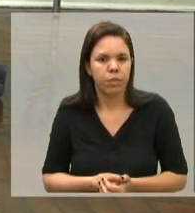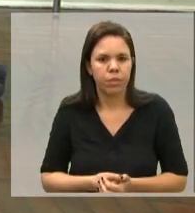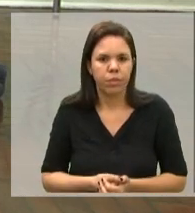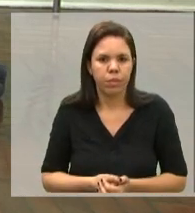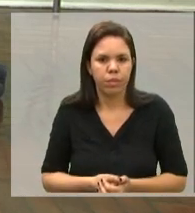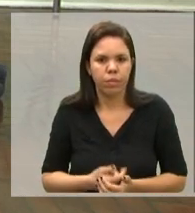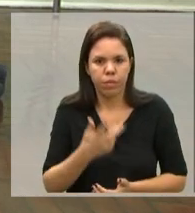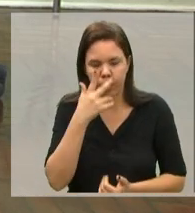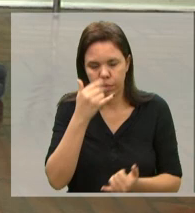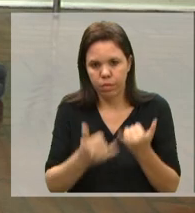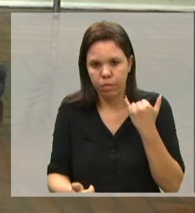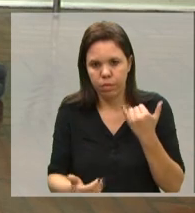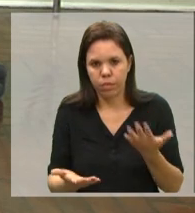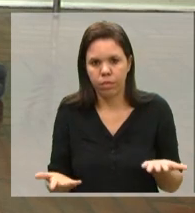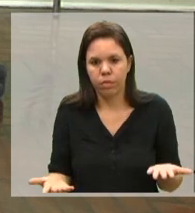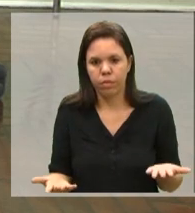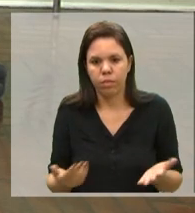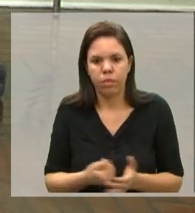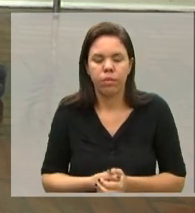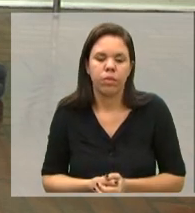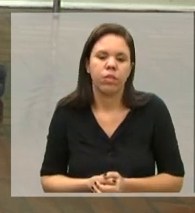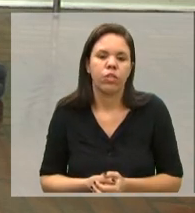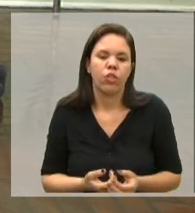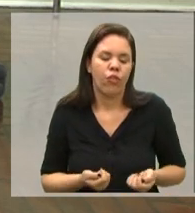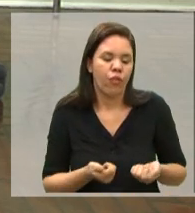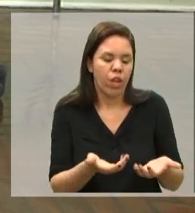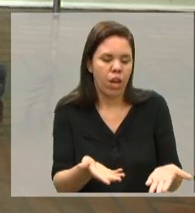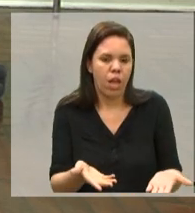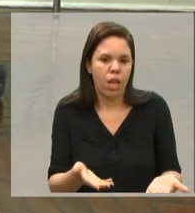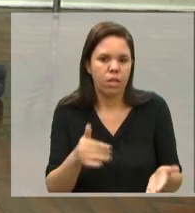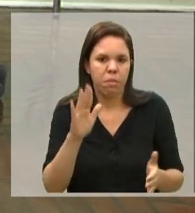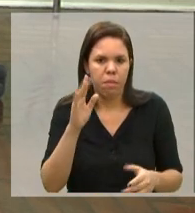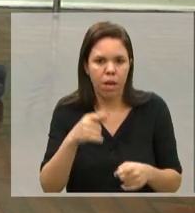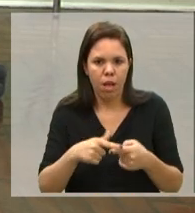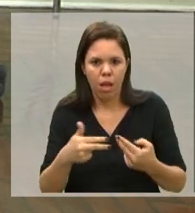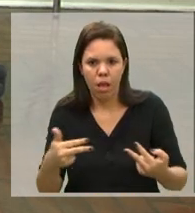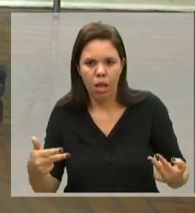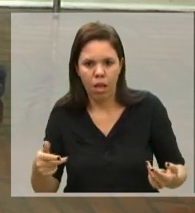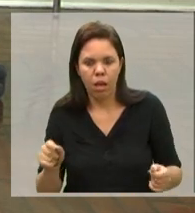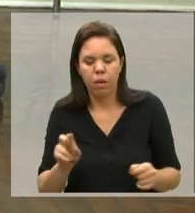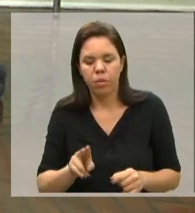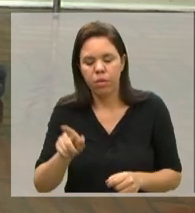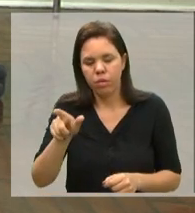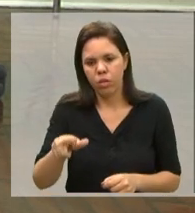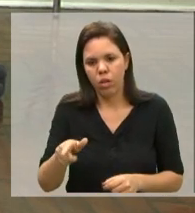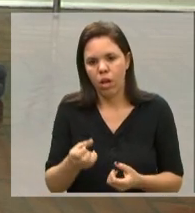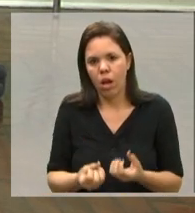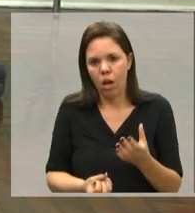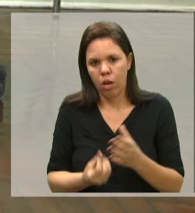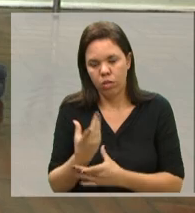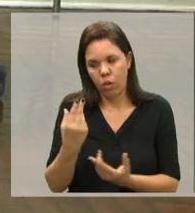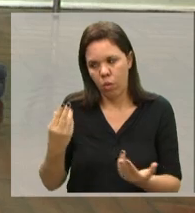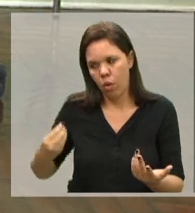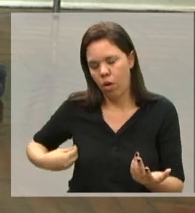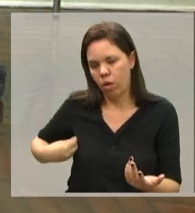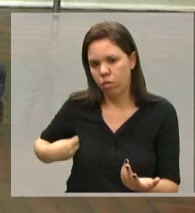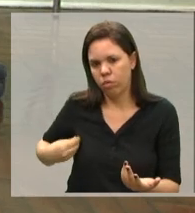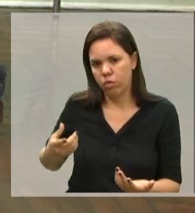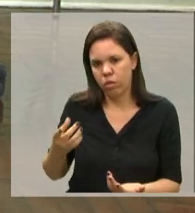que pareça um contrassenso, ela oferece mais ferramentas para que isso aconteça do que o próprio ensino presencial,